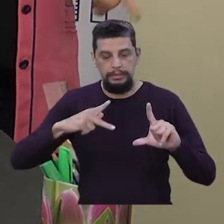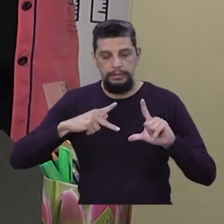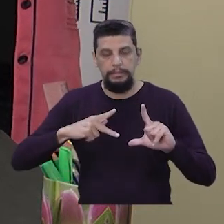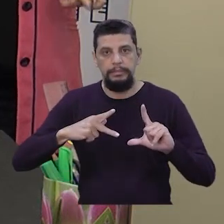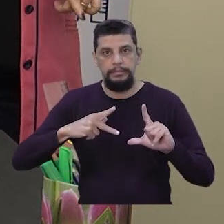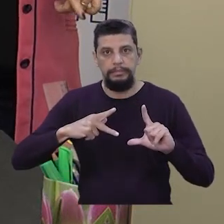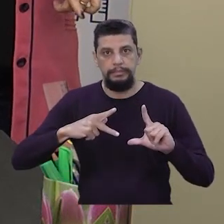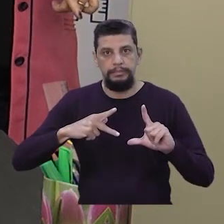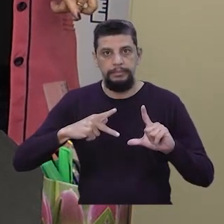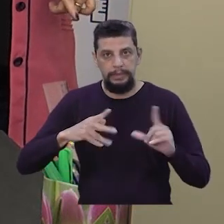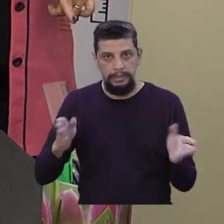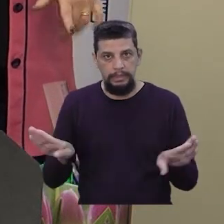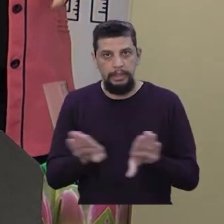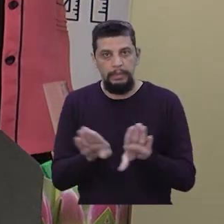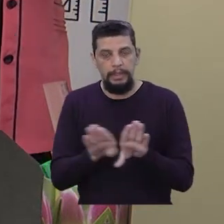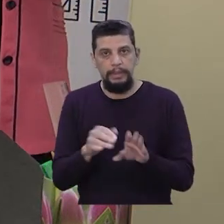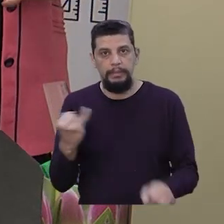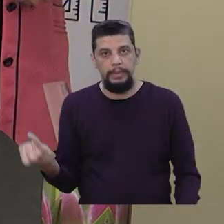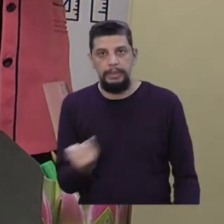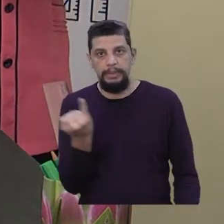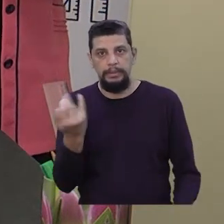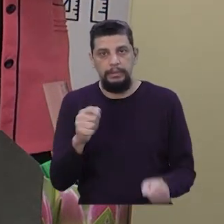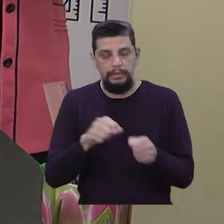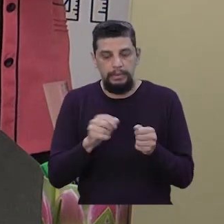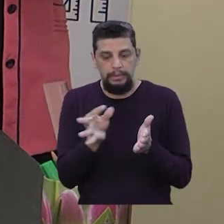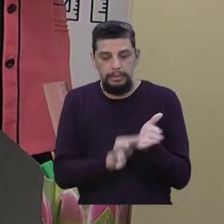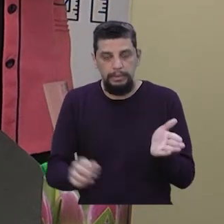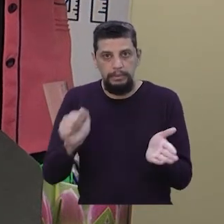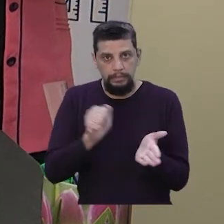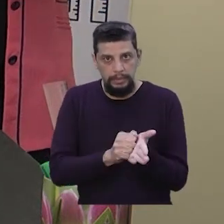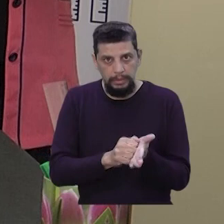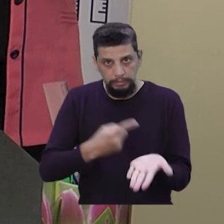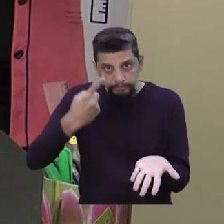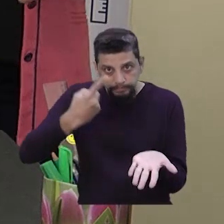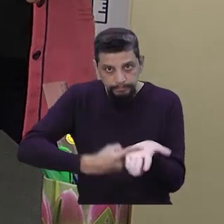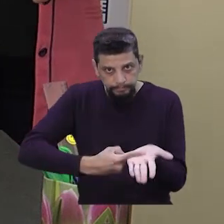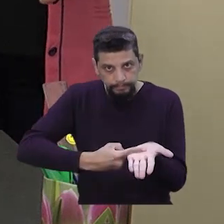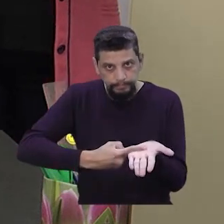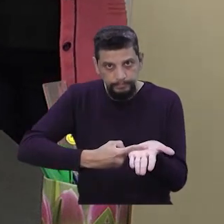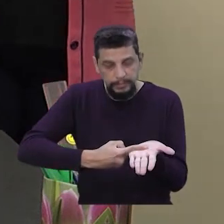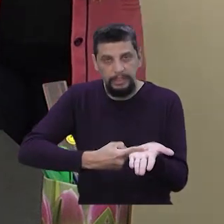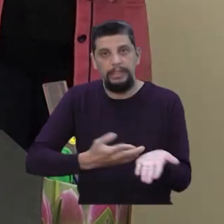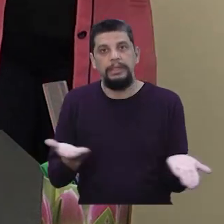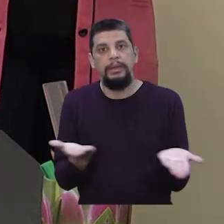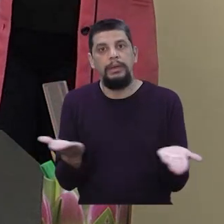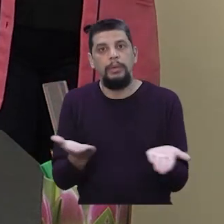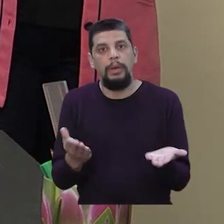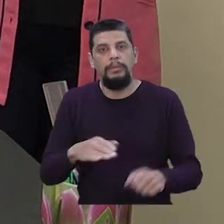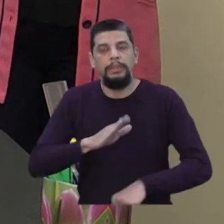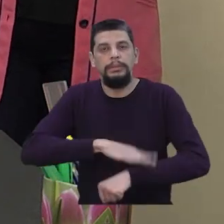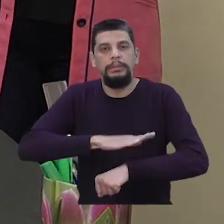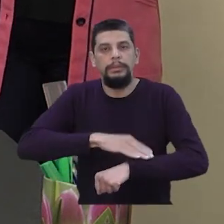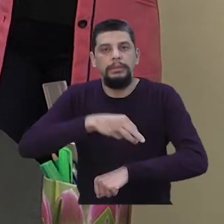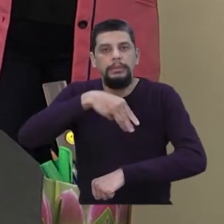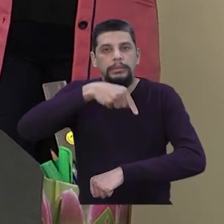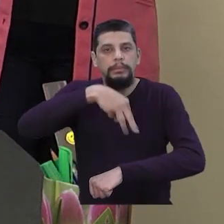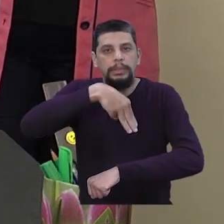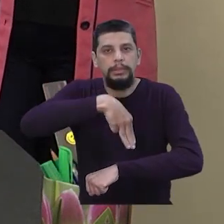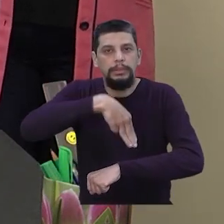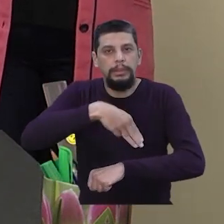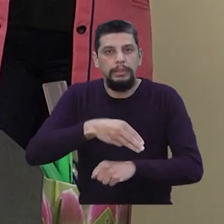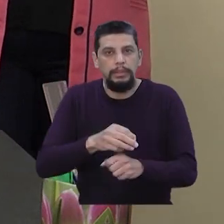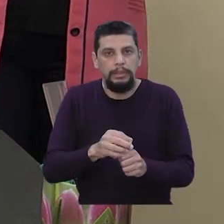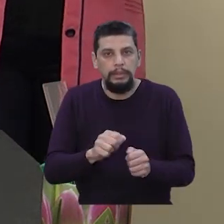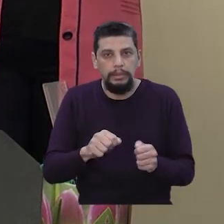língua e o P de portuguesa. Também é importante esse registro. Combinado assim? Então agora nós vamos dar alguns minutinhos